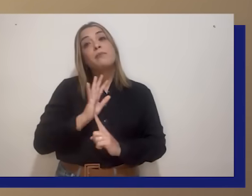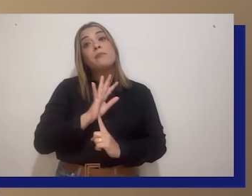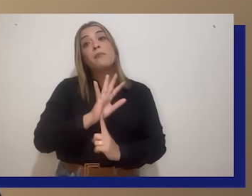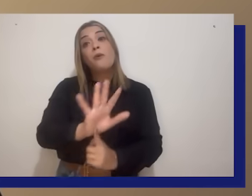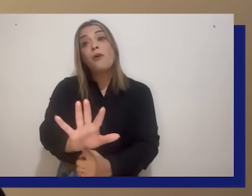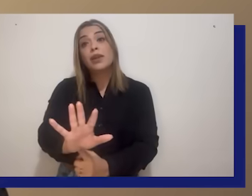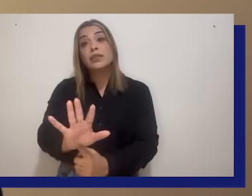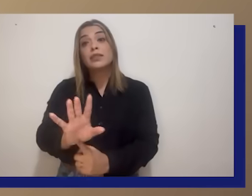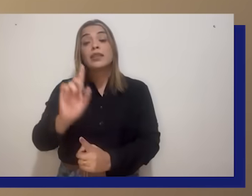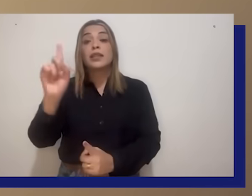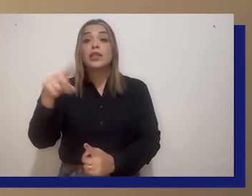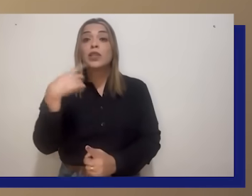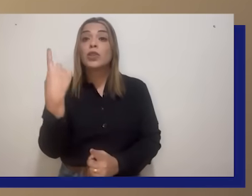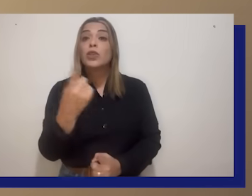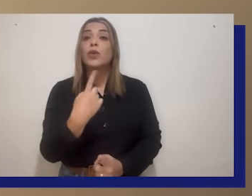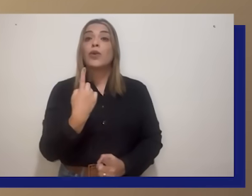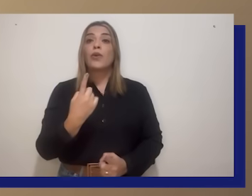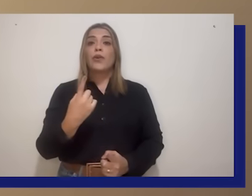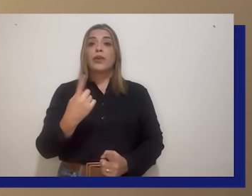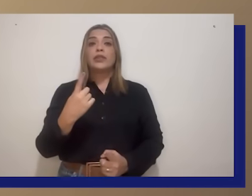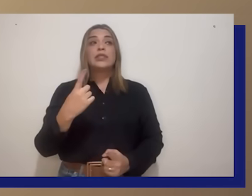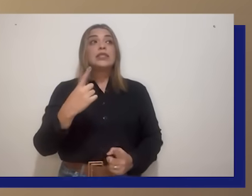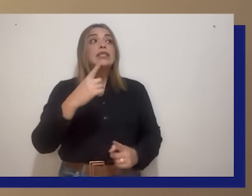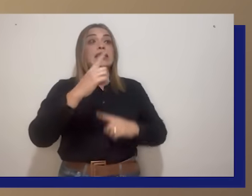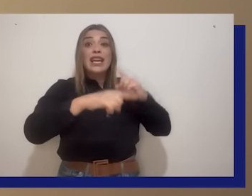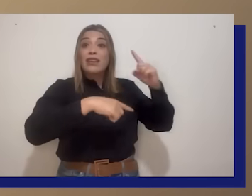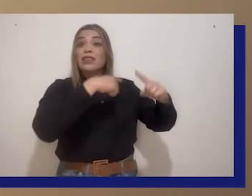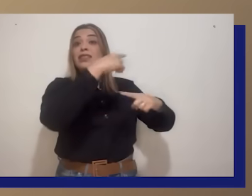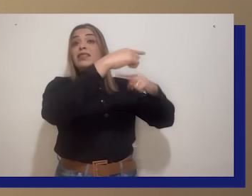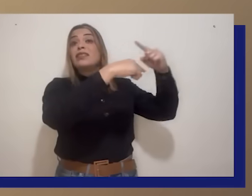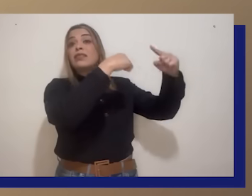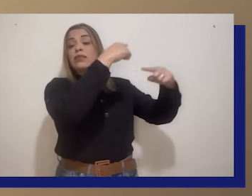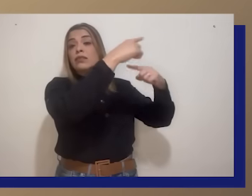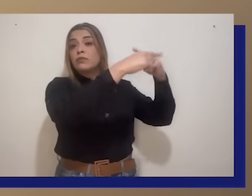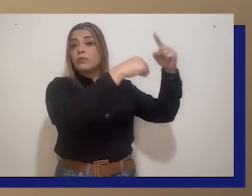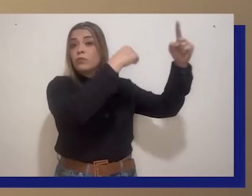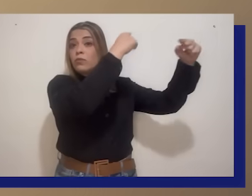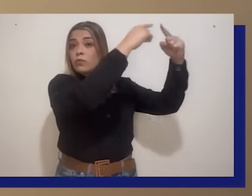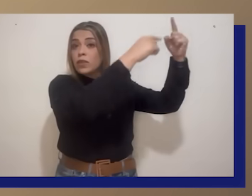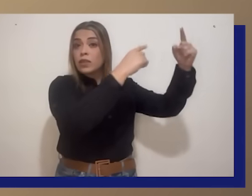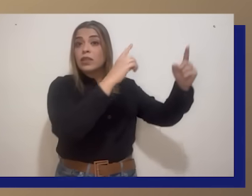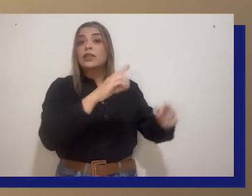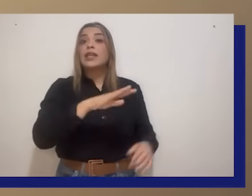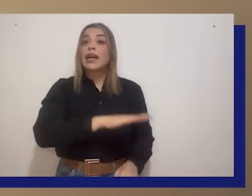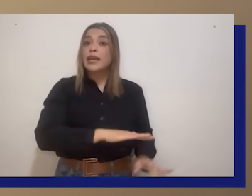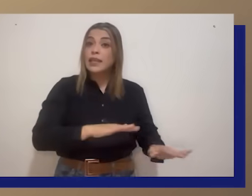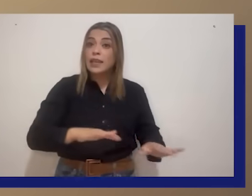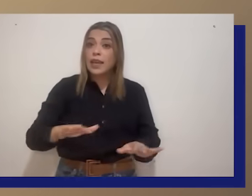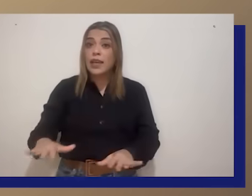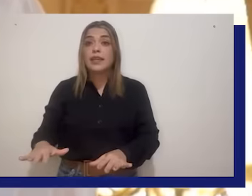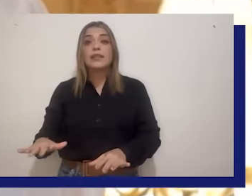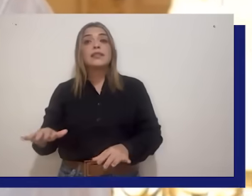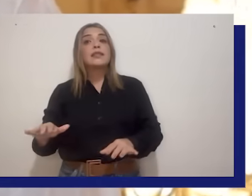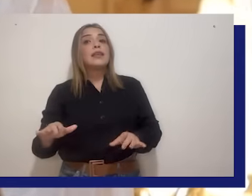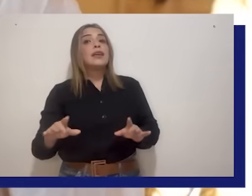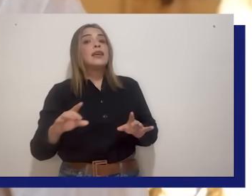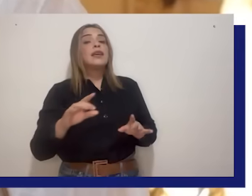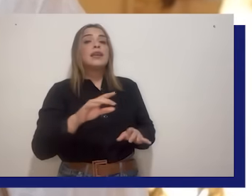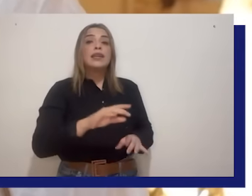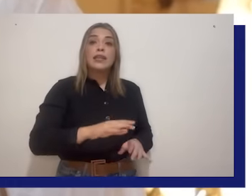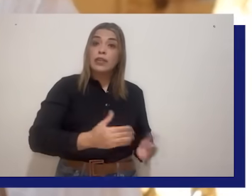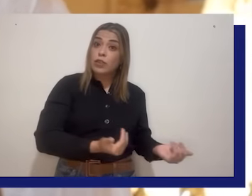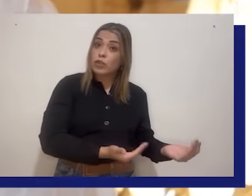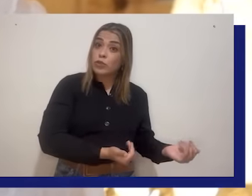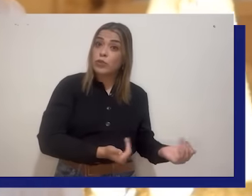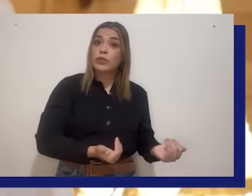demonstra, indica a evolução do direito da criança, do adolescente, ao longo desses 100 anos. Nós